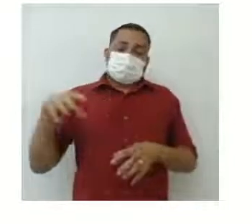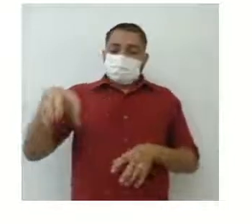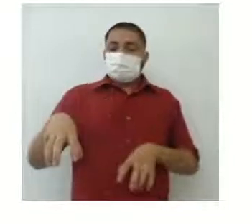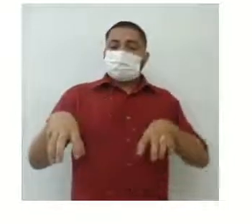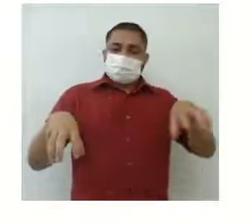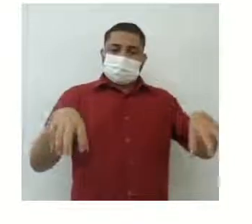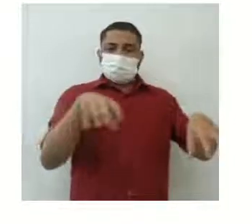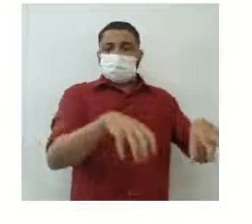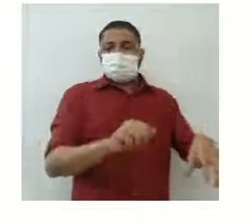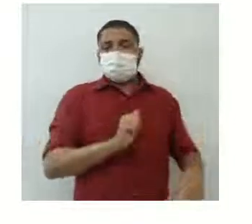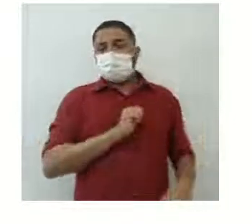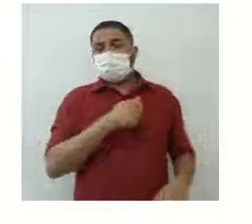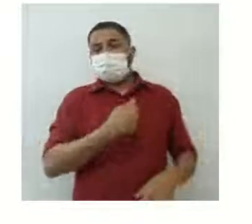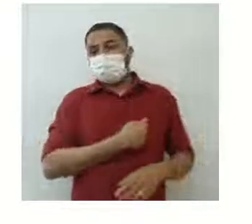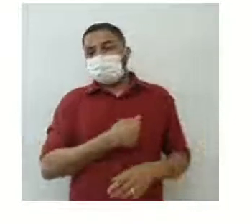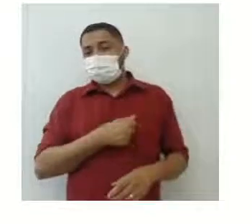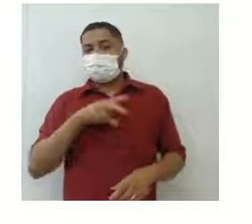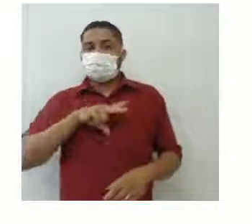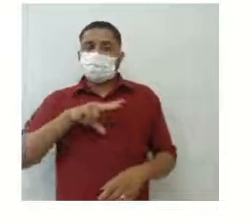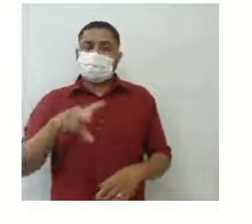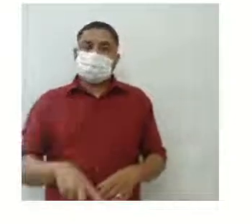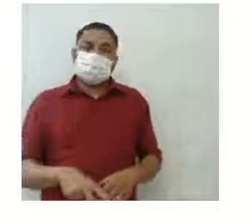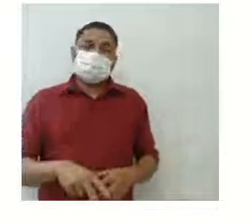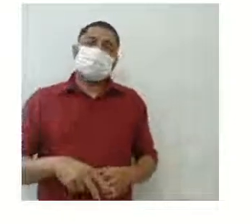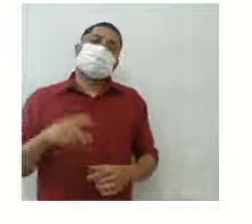colônias espanholas e portuguesas era colônia de